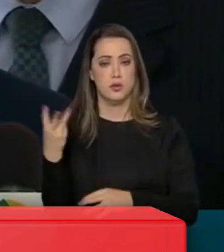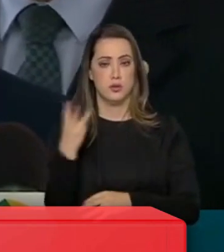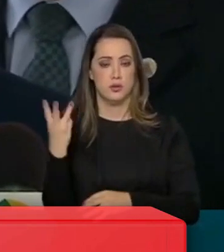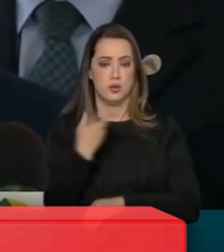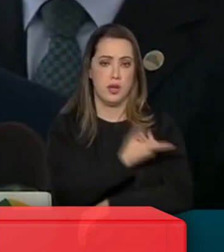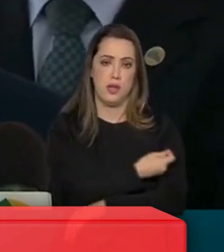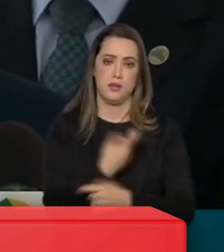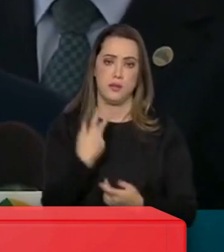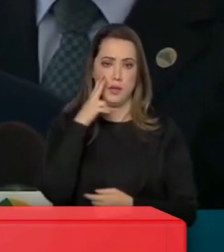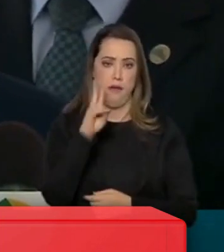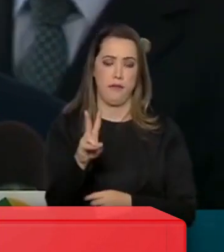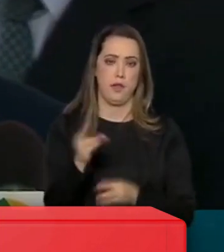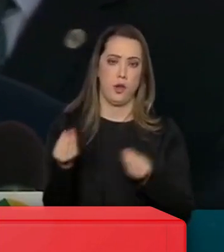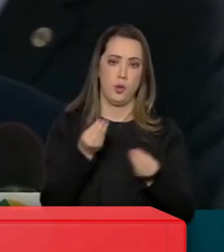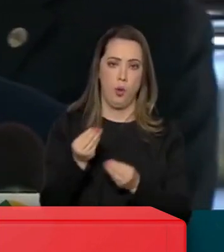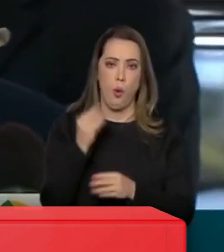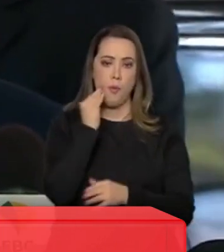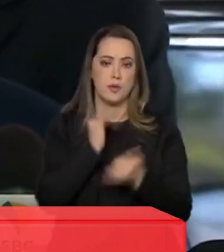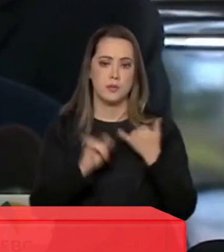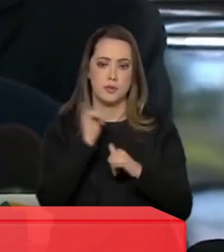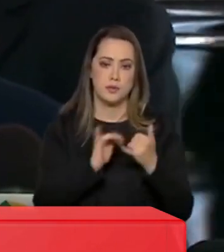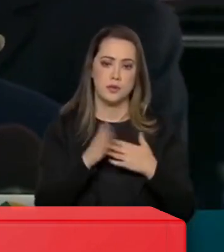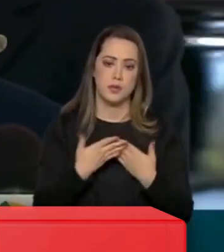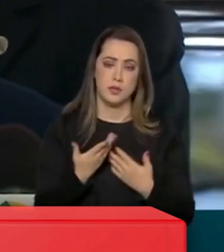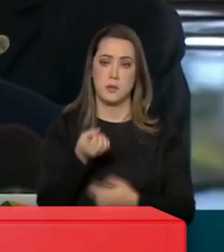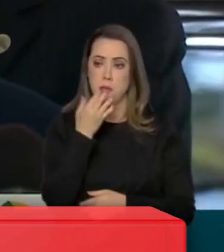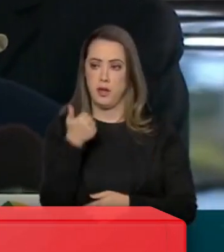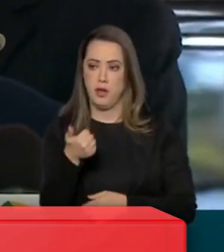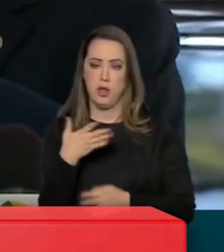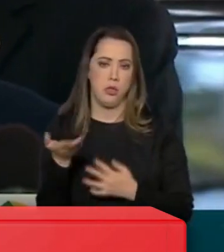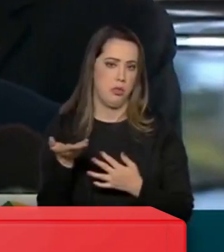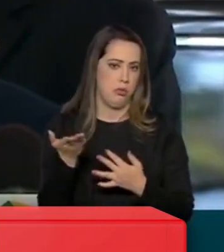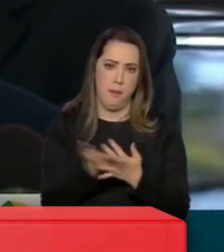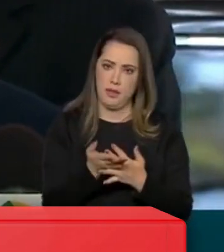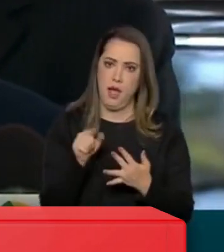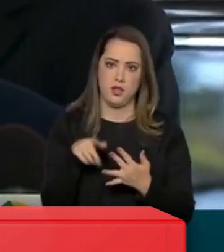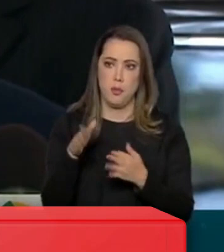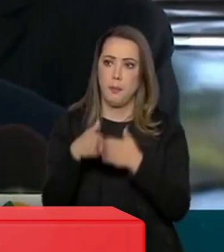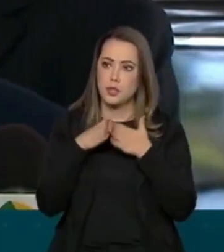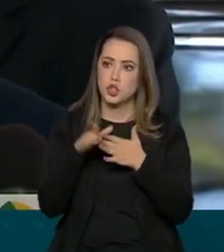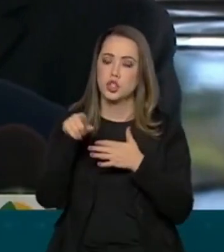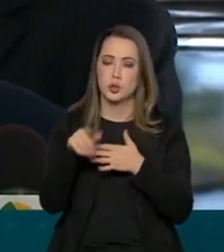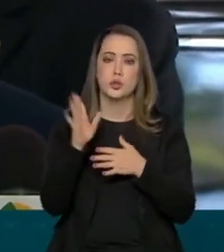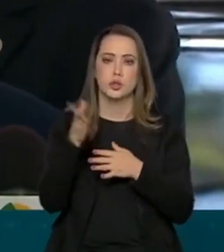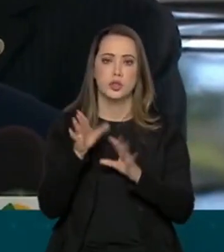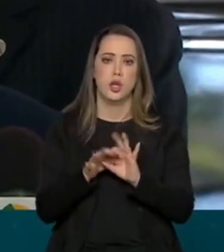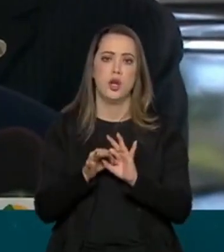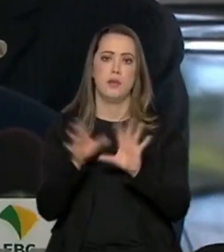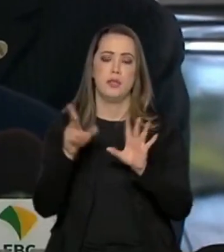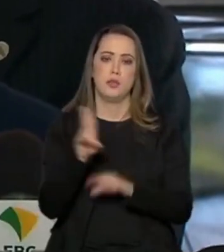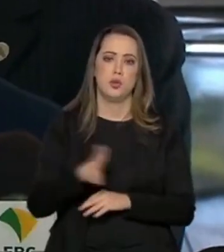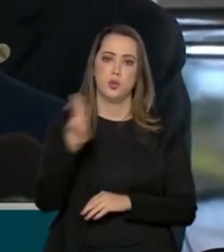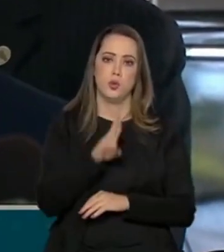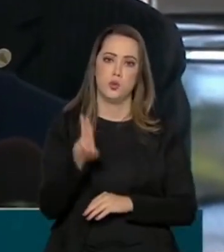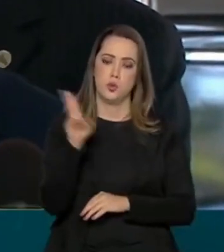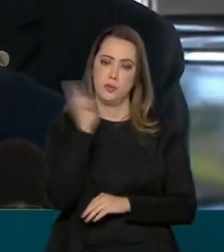aberturas para verificar como que tem ido o teste e, de repente, indo bem lá no meio, pode ser solicitado um uso emergencial